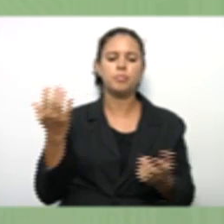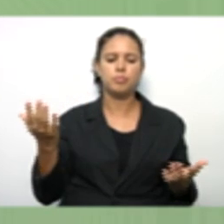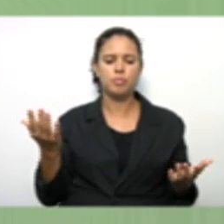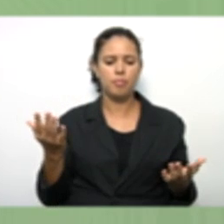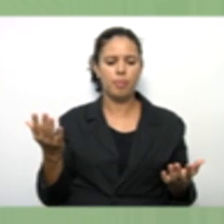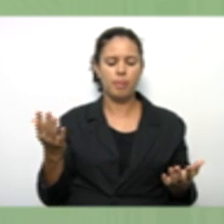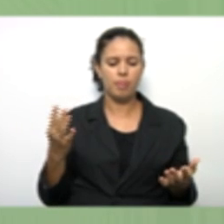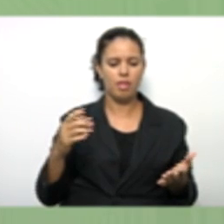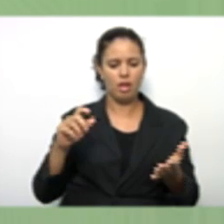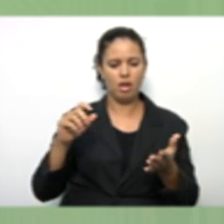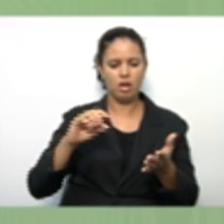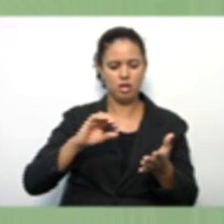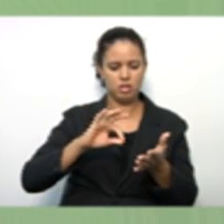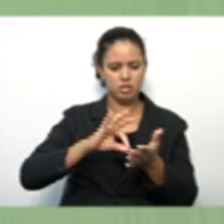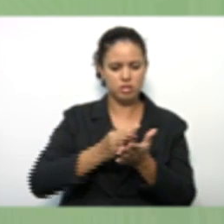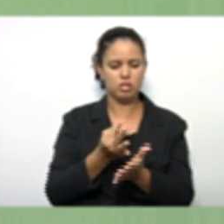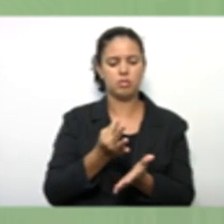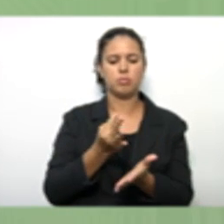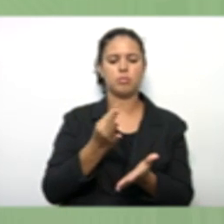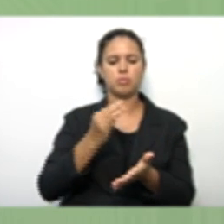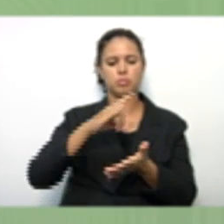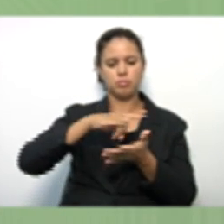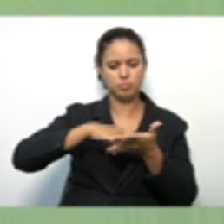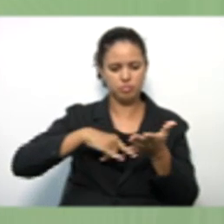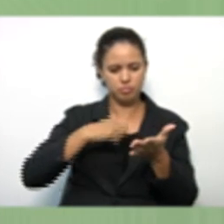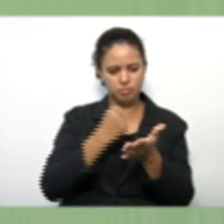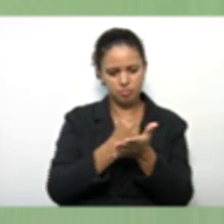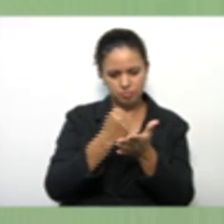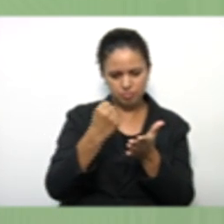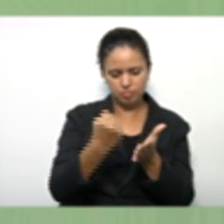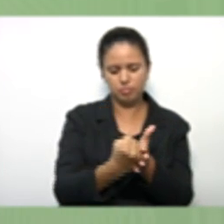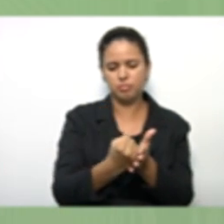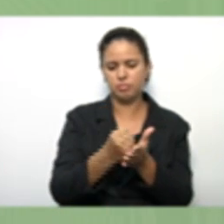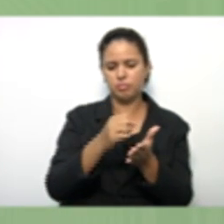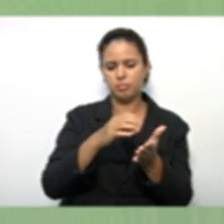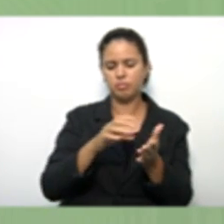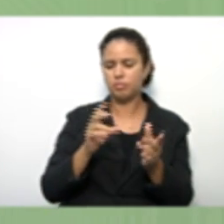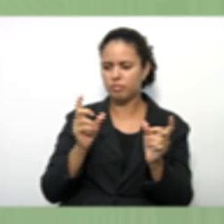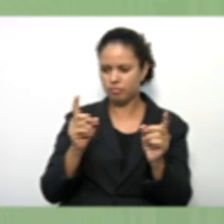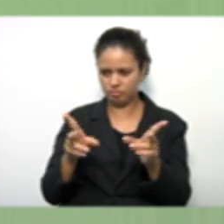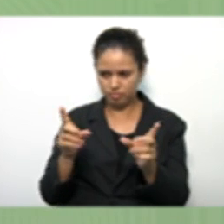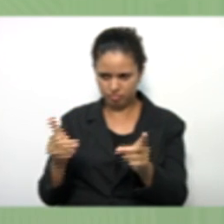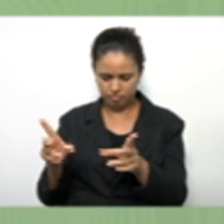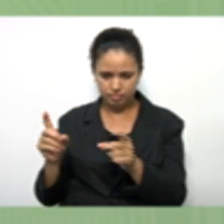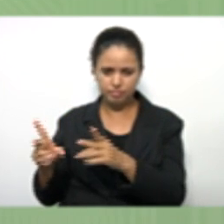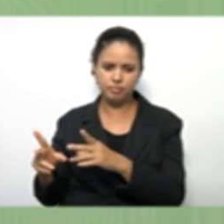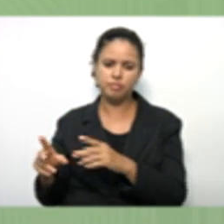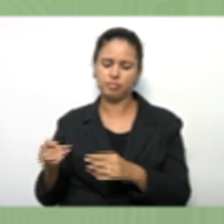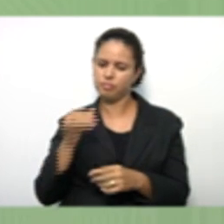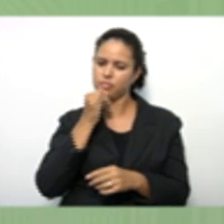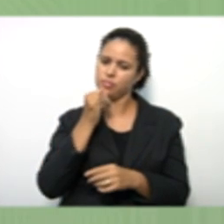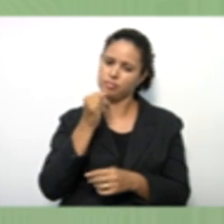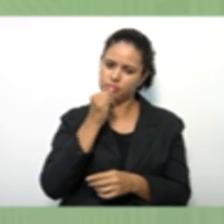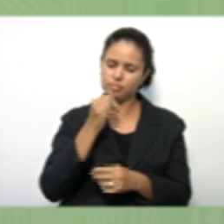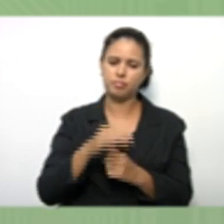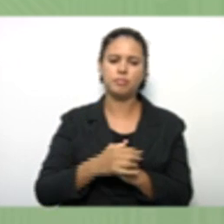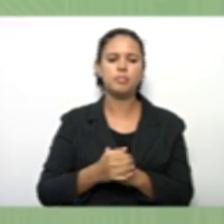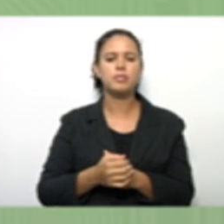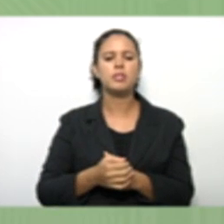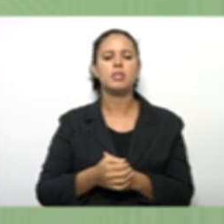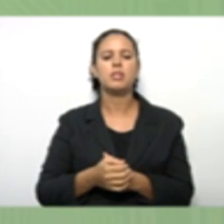a assinatura de um contrato com uma rede de supermercado é um exemplo de um ato administrativo